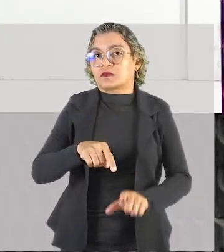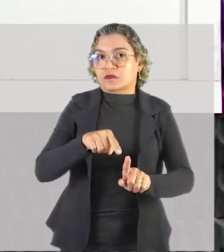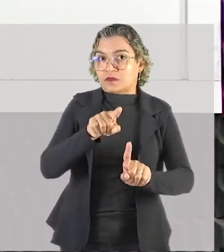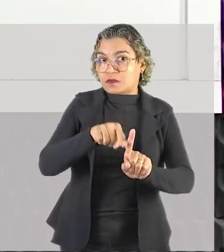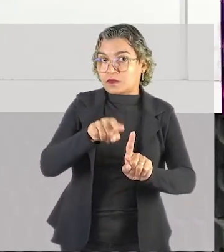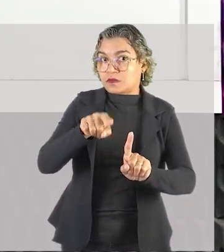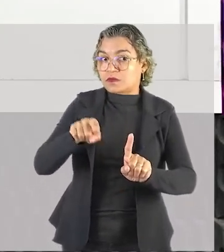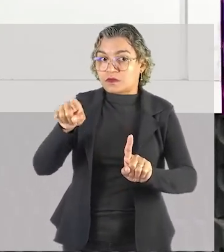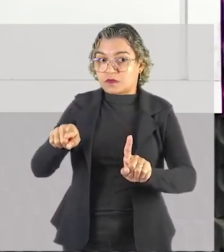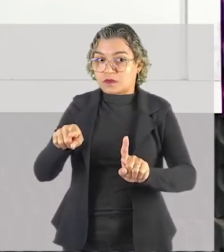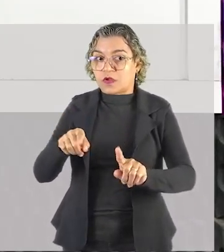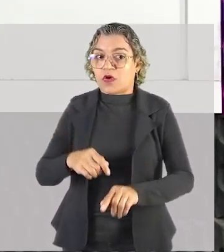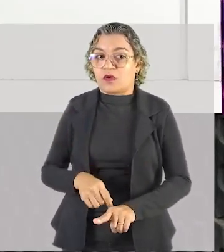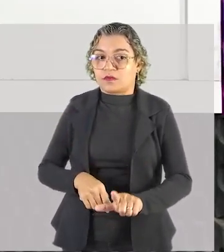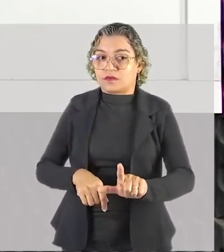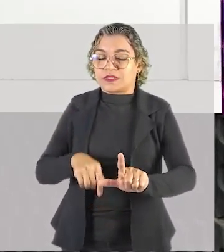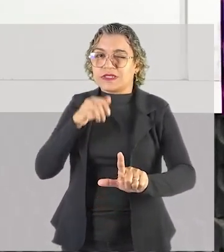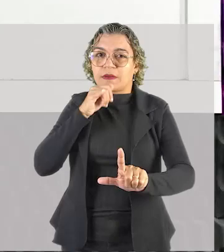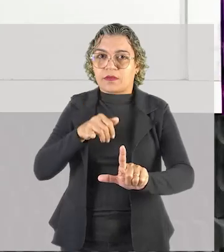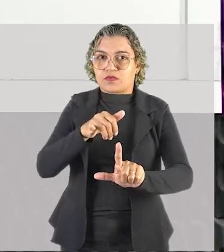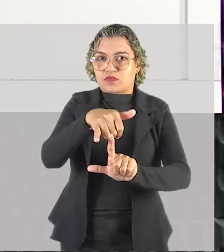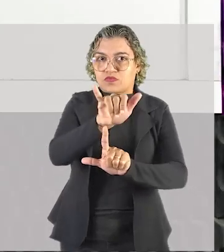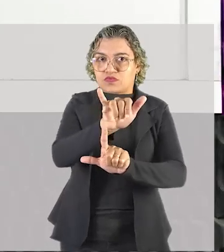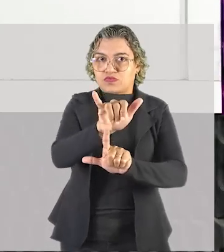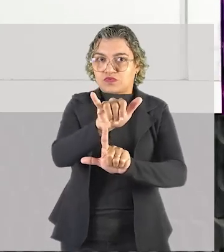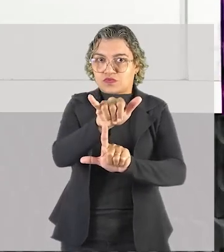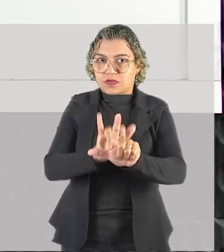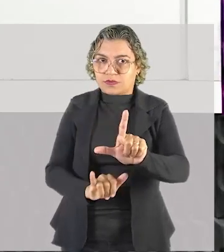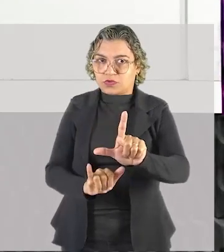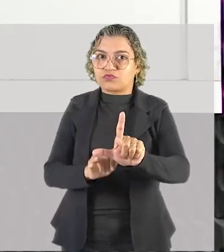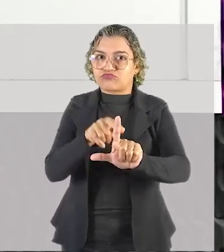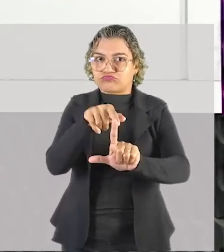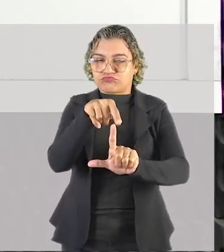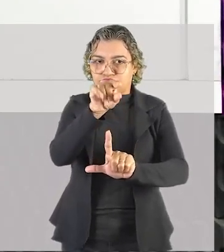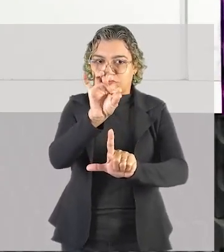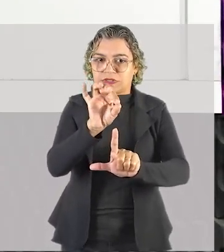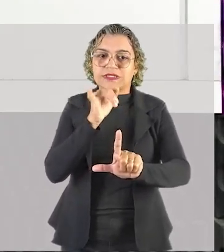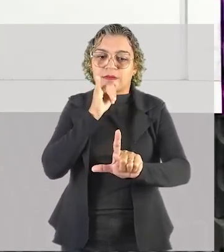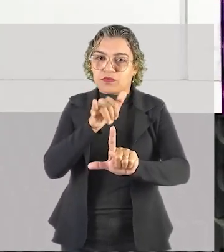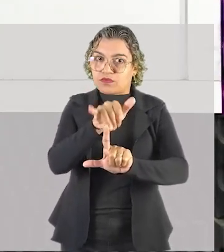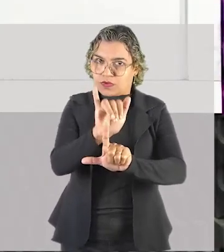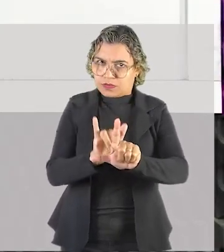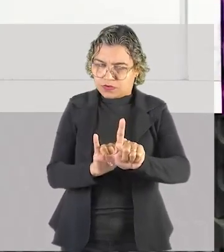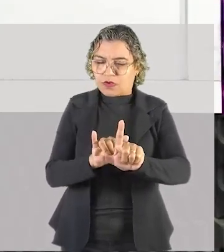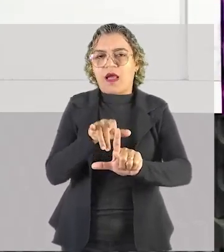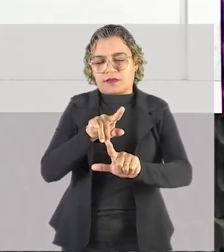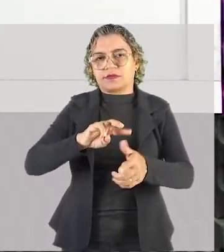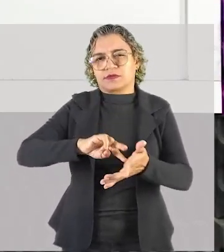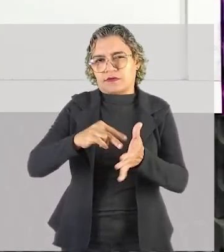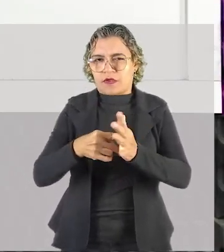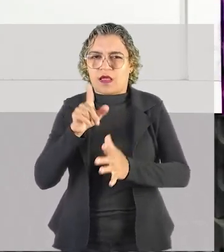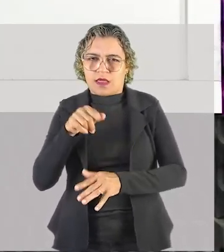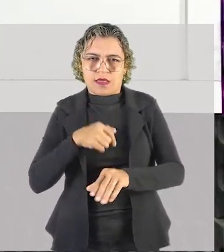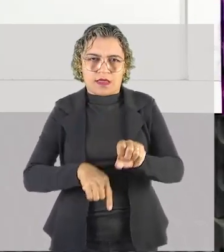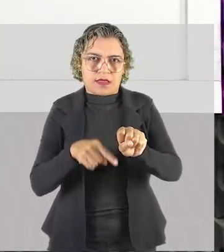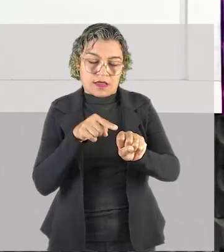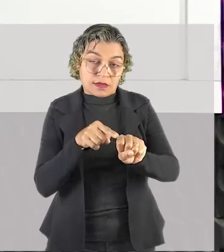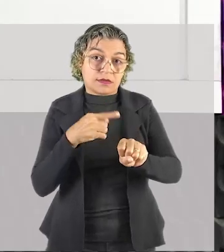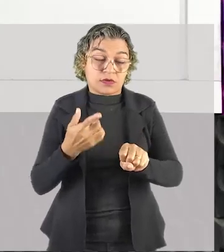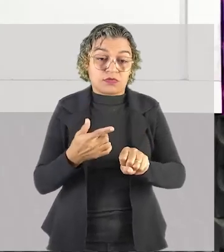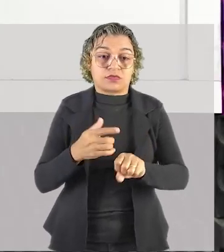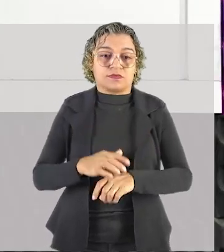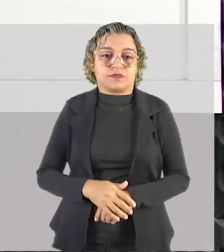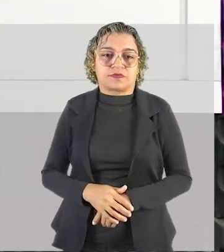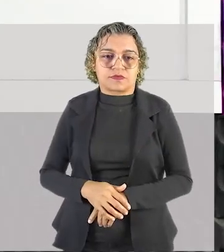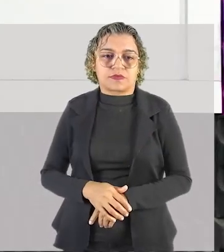gráfico corta o eixo vertical, que é o eixo Y, que no caso é o S. Então, nesse caso, perceba que o gráfico